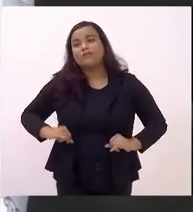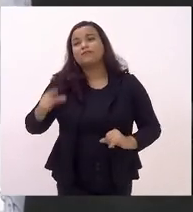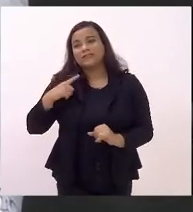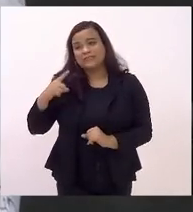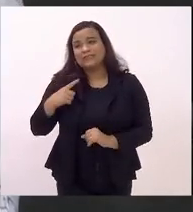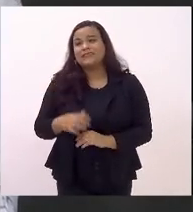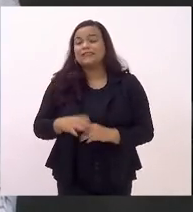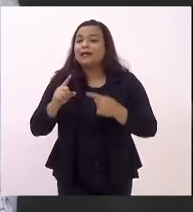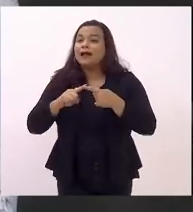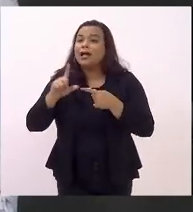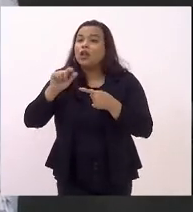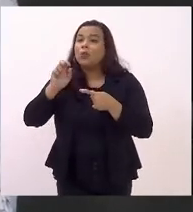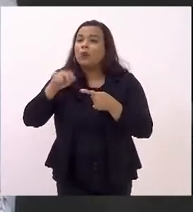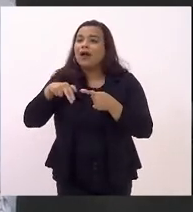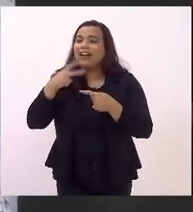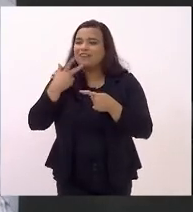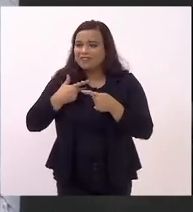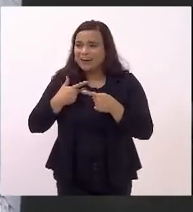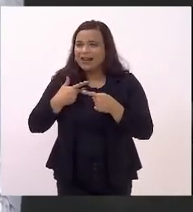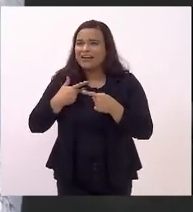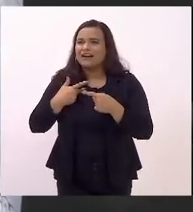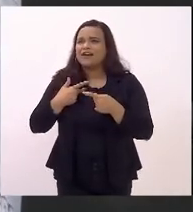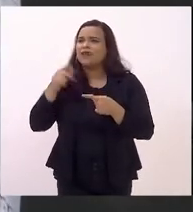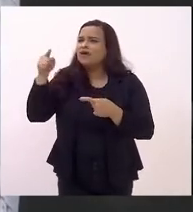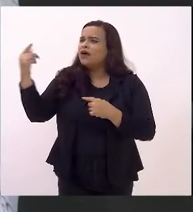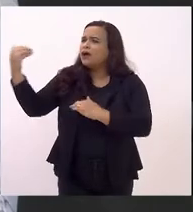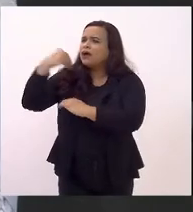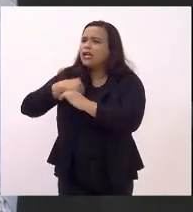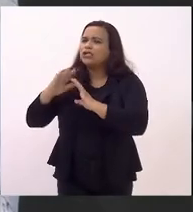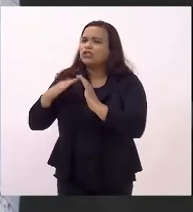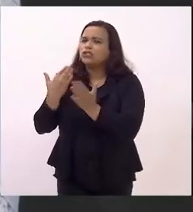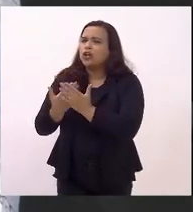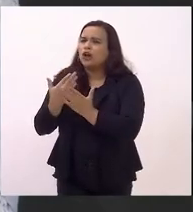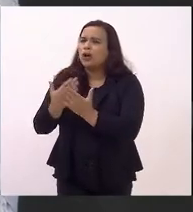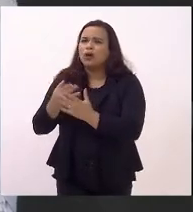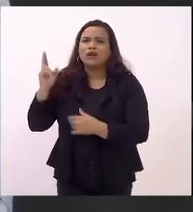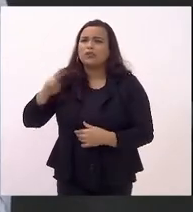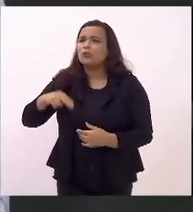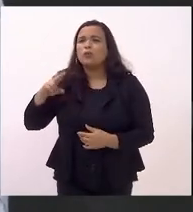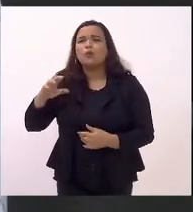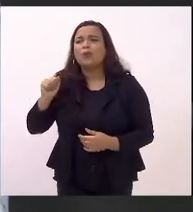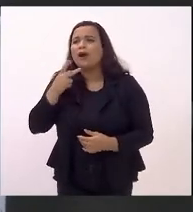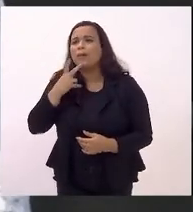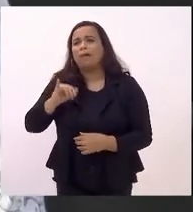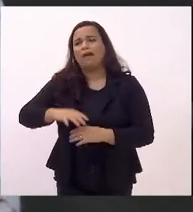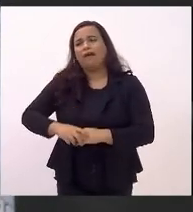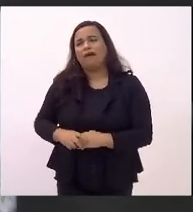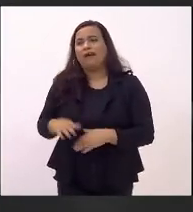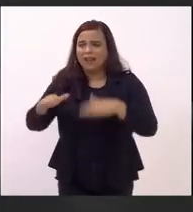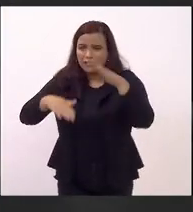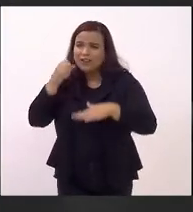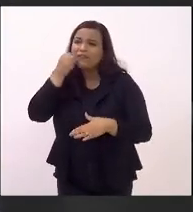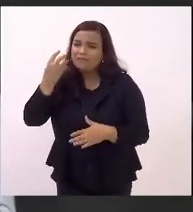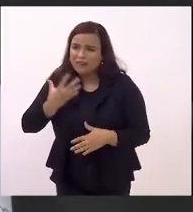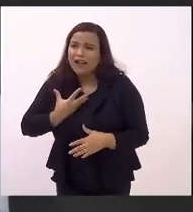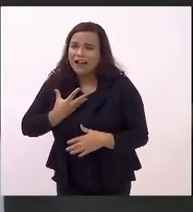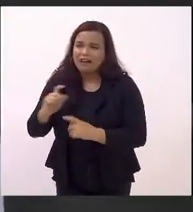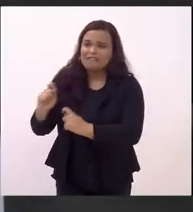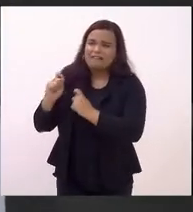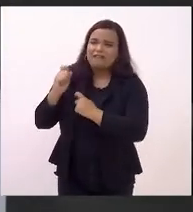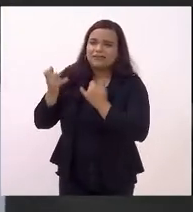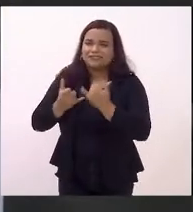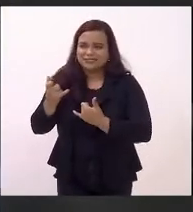Meu filho Luan, às vezes, brinca comigo e diz assim, você nunca foi na escola quando eu ia fazer, não sei o quê. Ele fala, às vezes, de provocação,